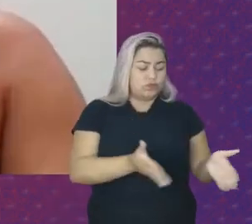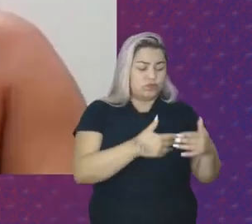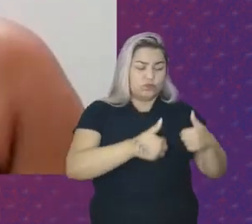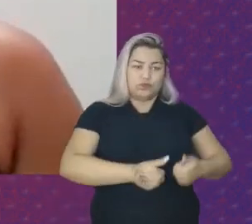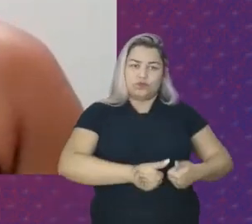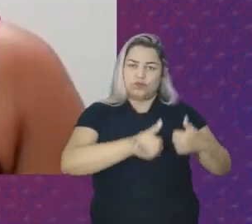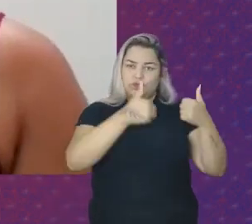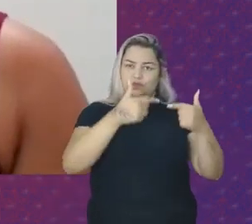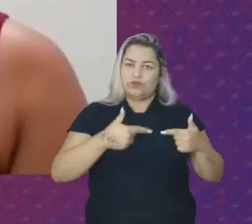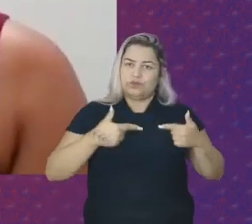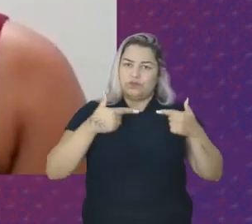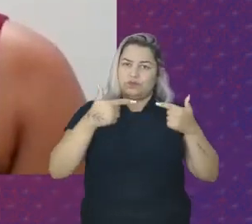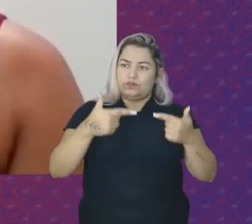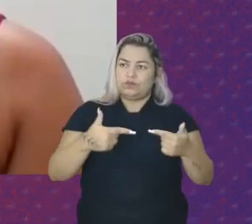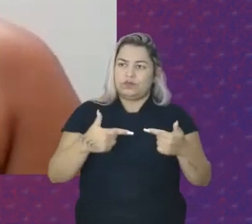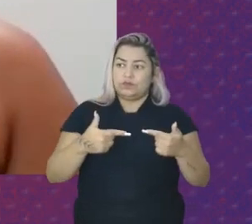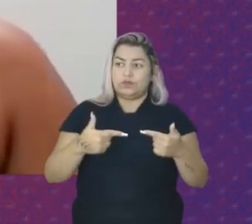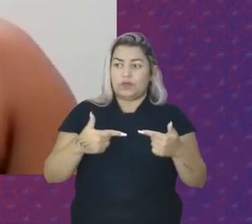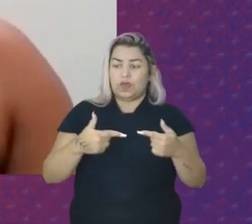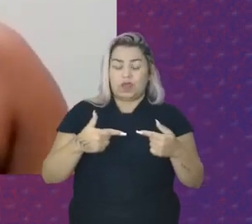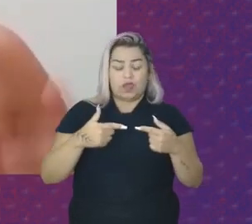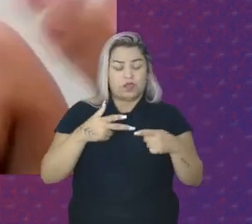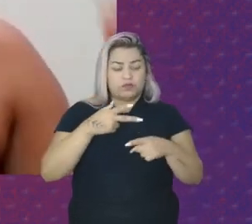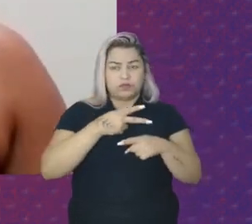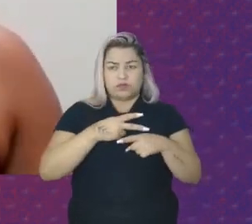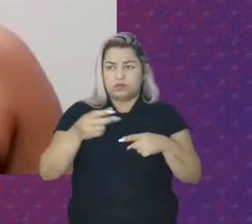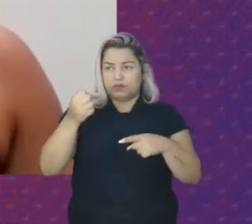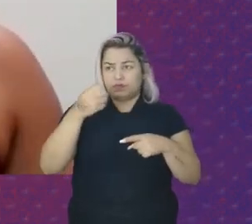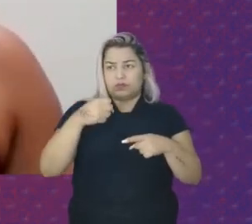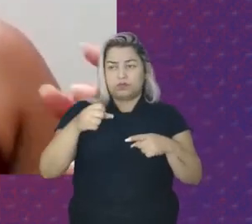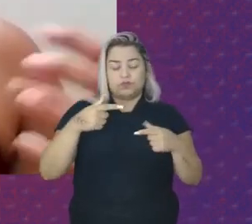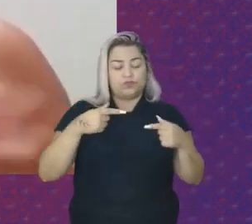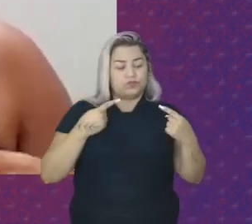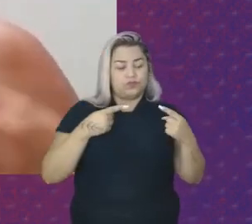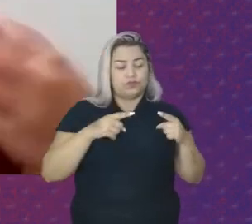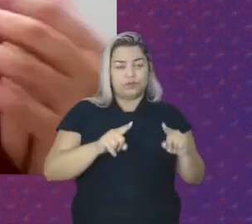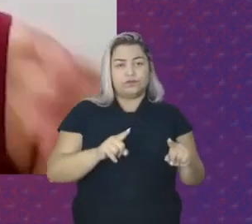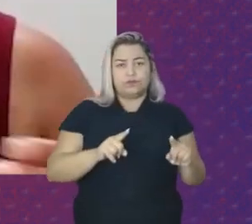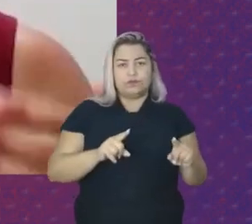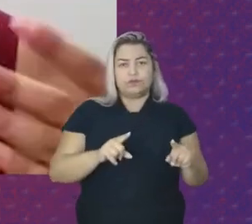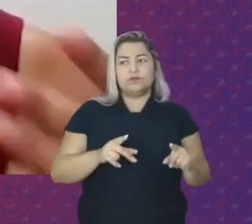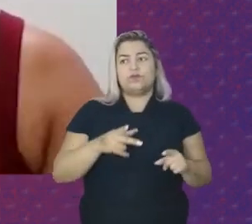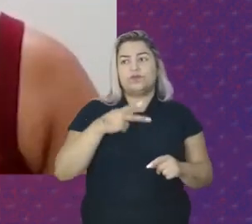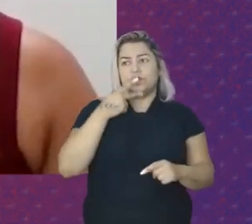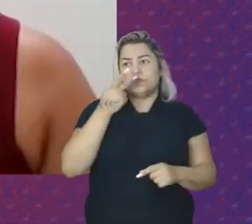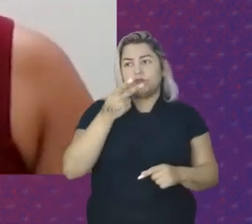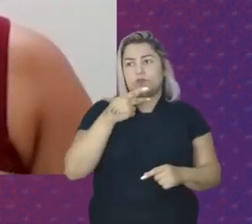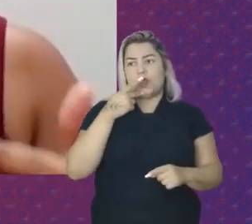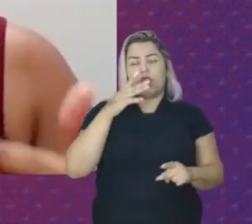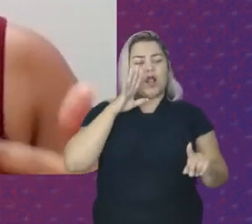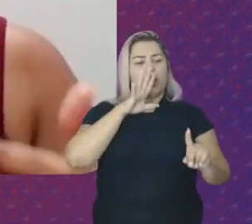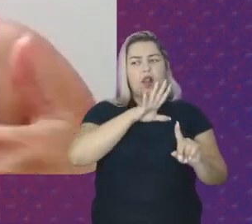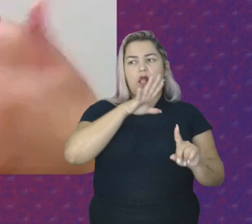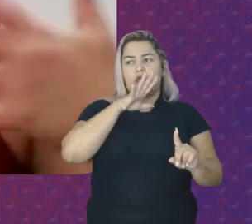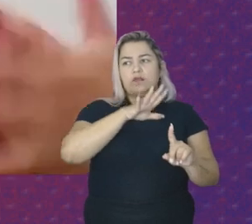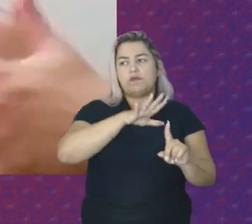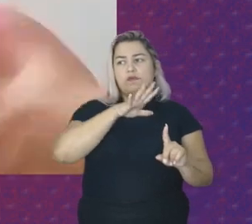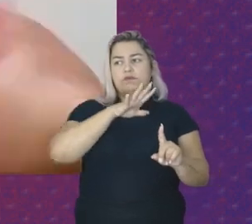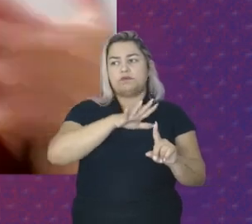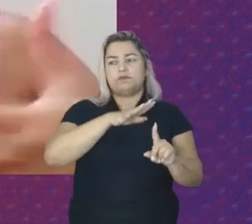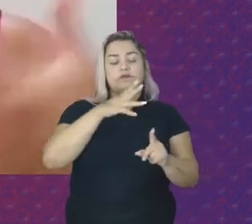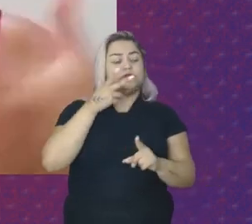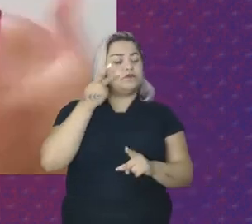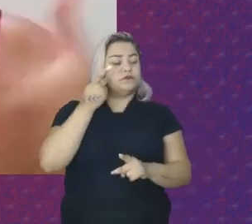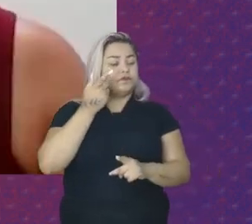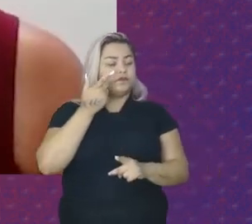ao enfrentamento à violência, muitas vezes verbalizou ataques, né, e